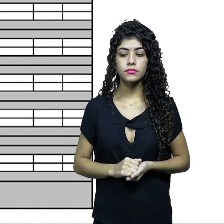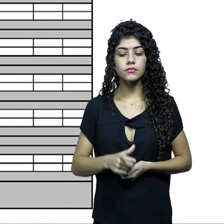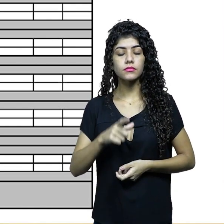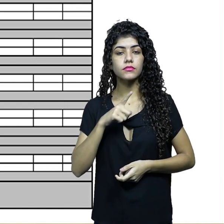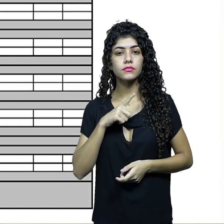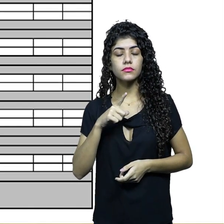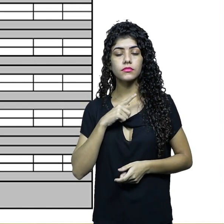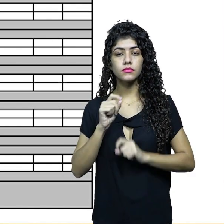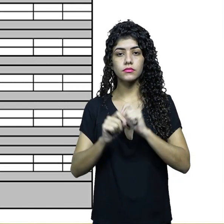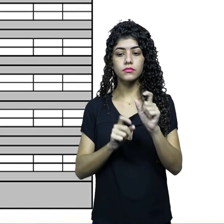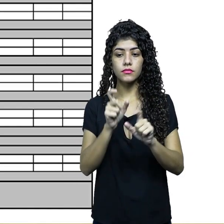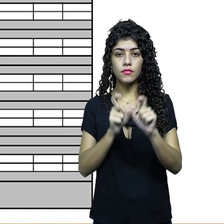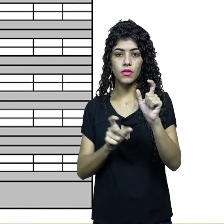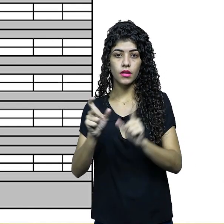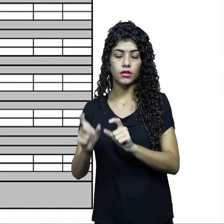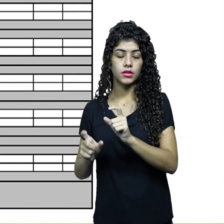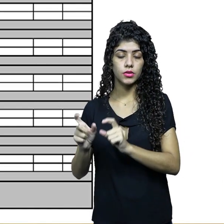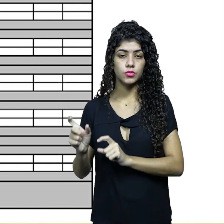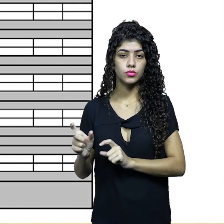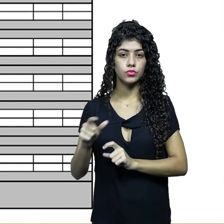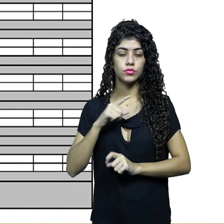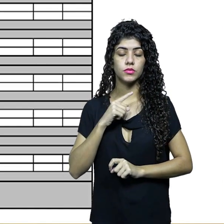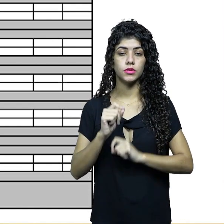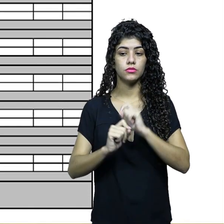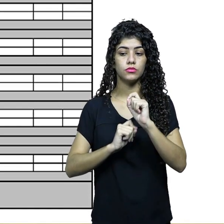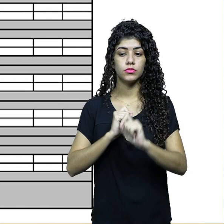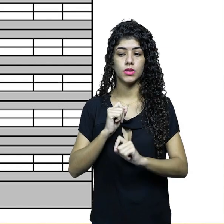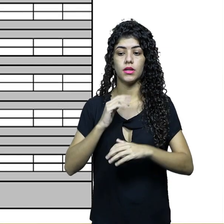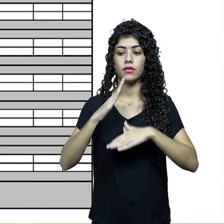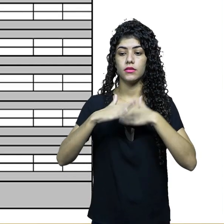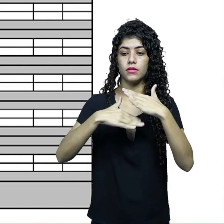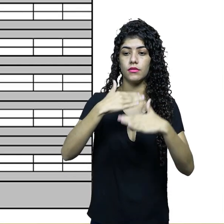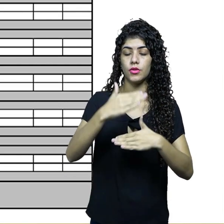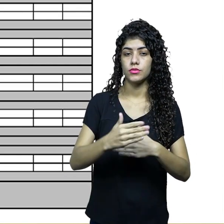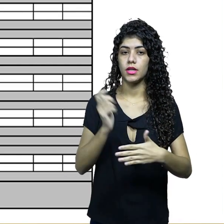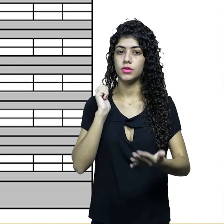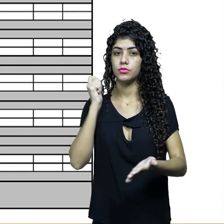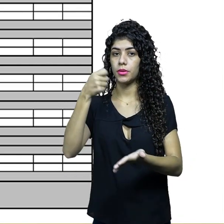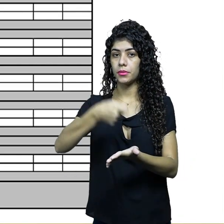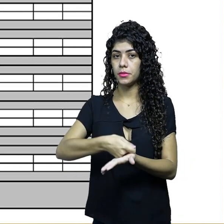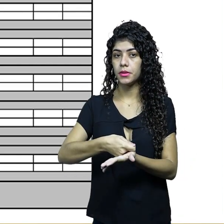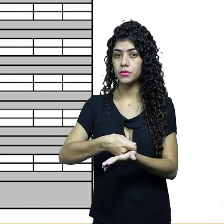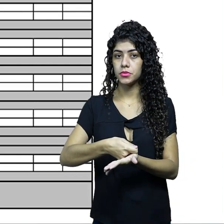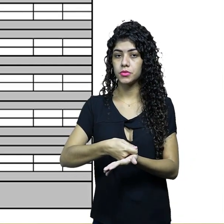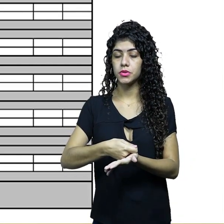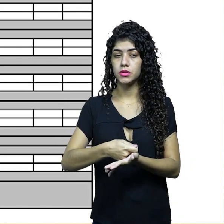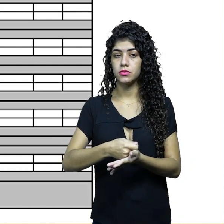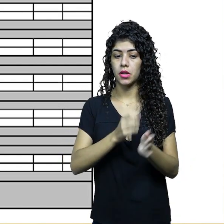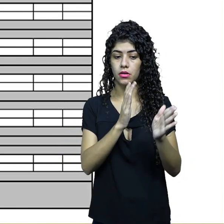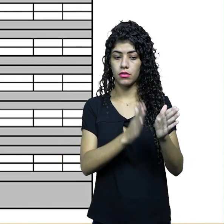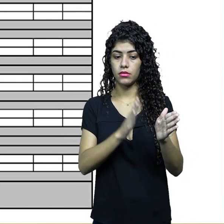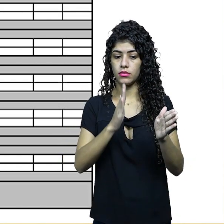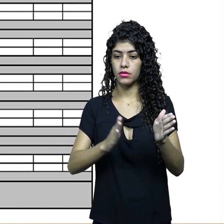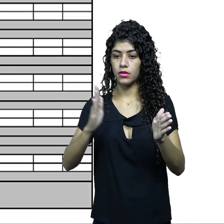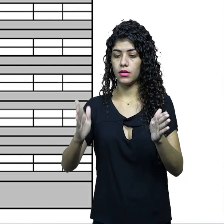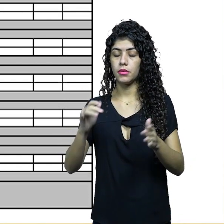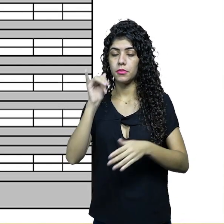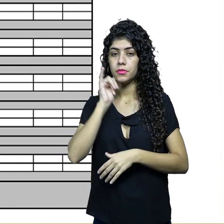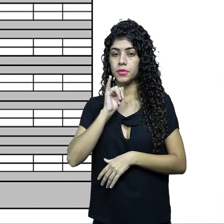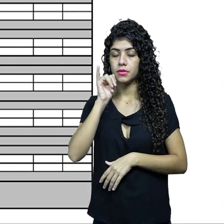Aqui, em cada etapa, vai ser desembolsados pagamentos referentes a cada etapa. Por